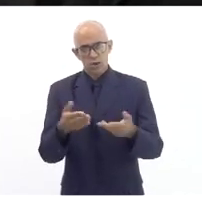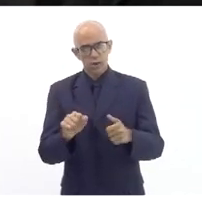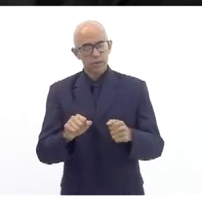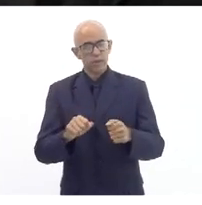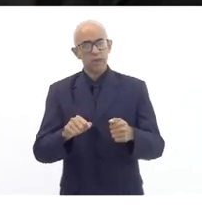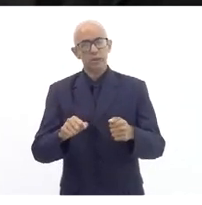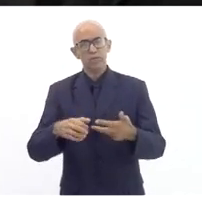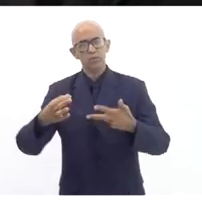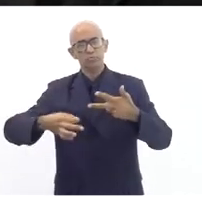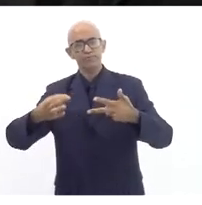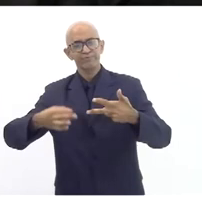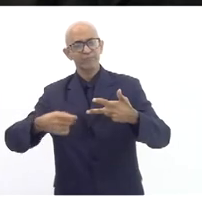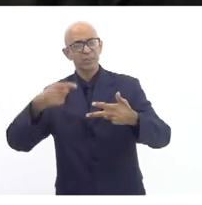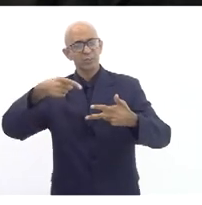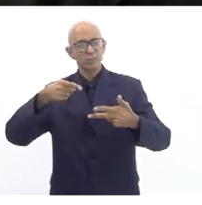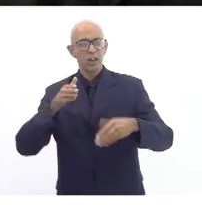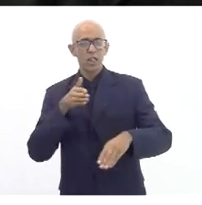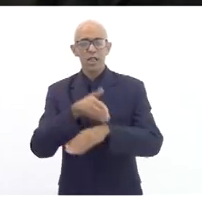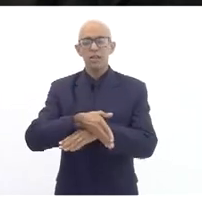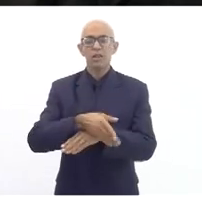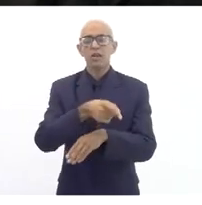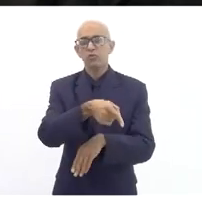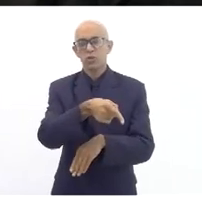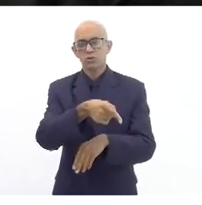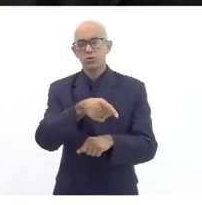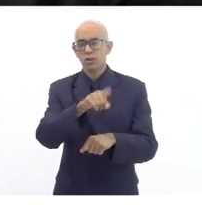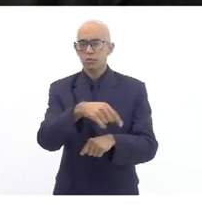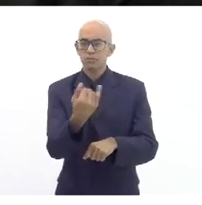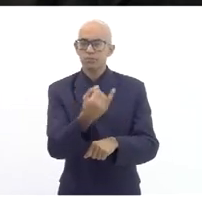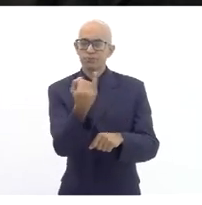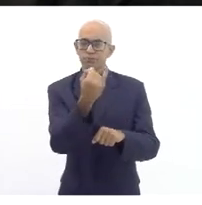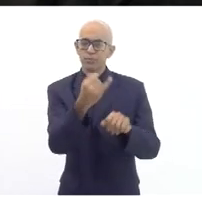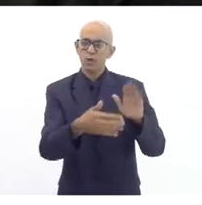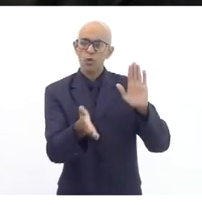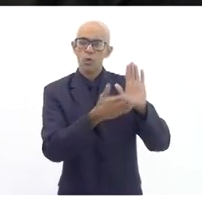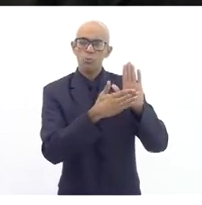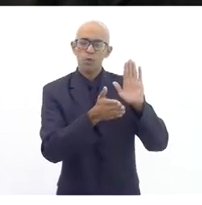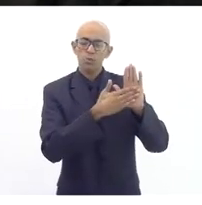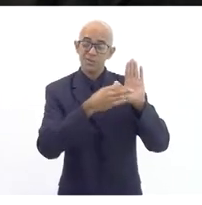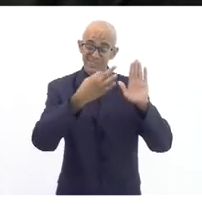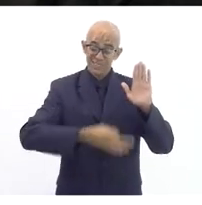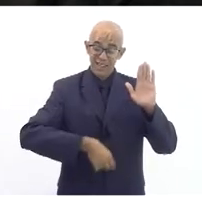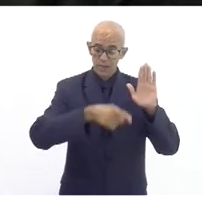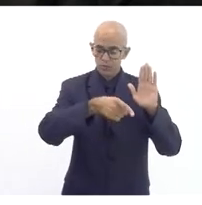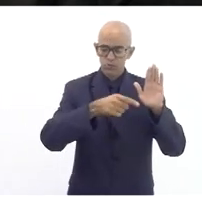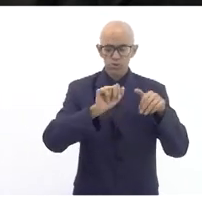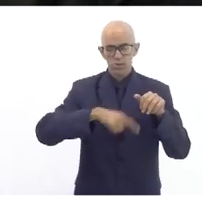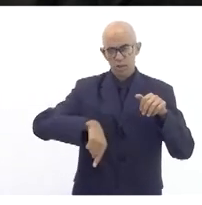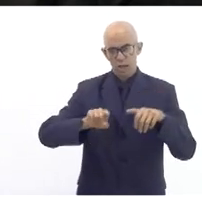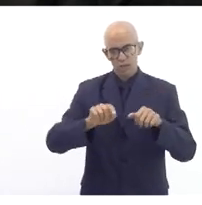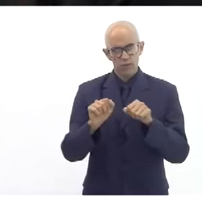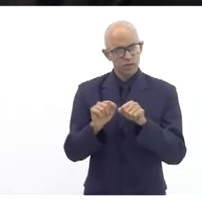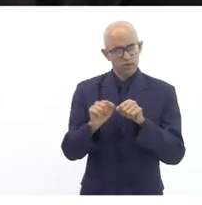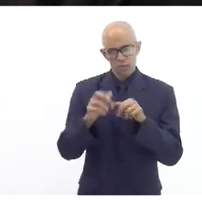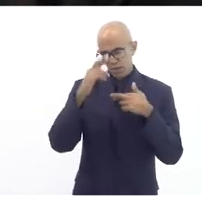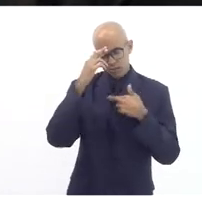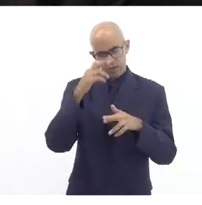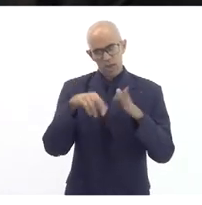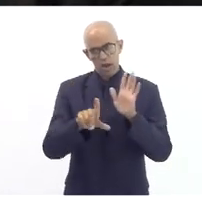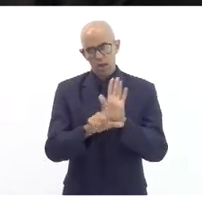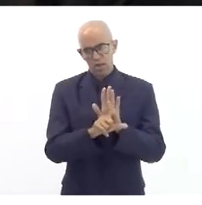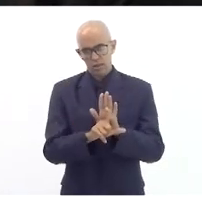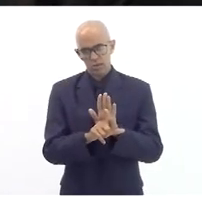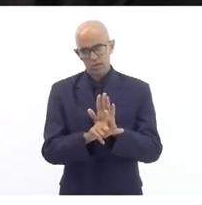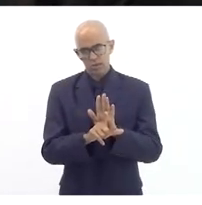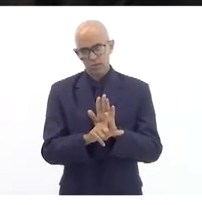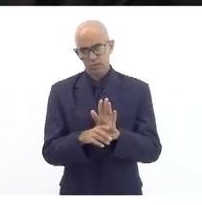é importante ter um caminho então, de compromisso, de tentar se avançar para distensionar e cumprir a lei. E cumprir a lei, penso